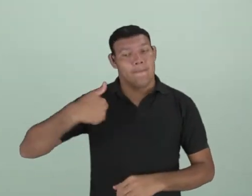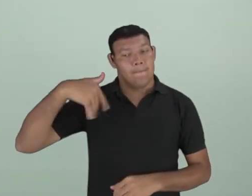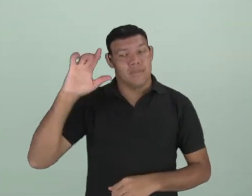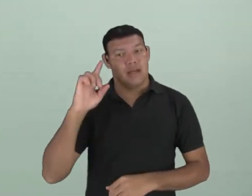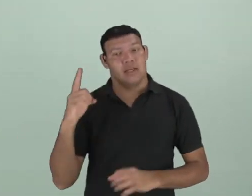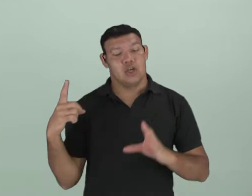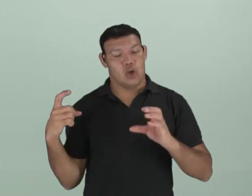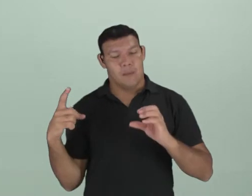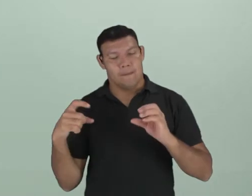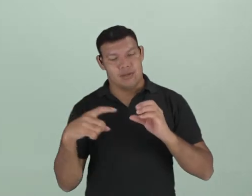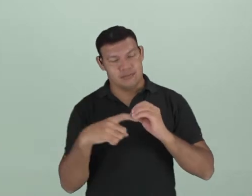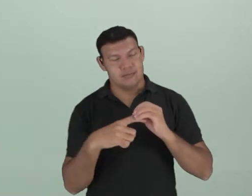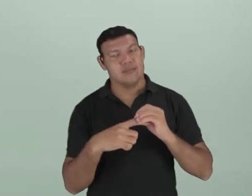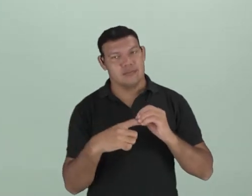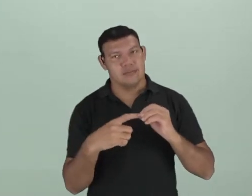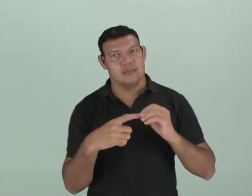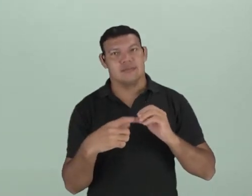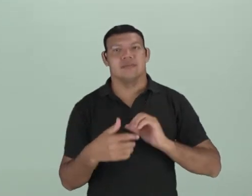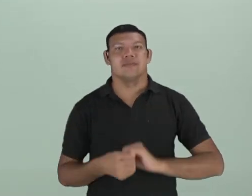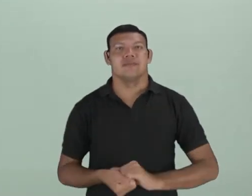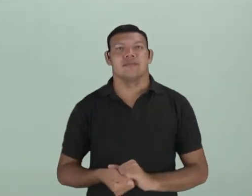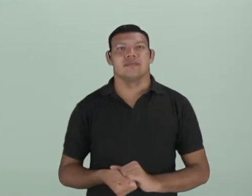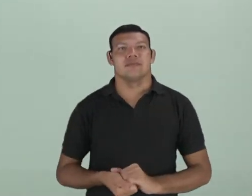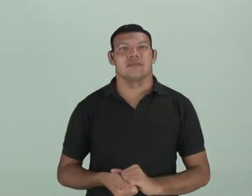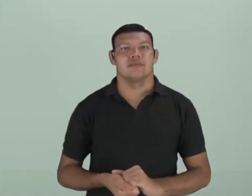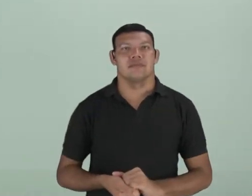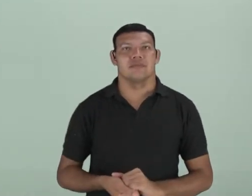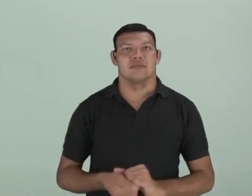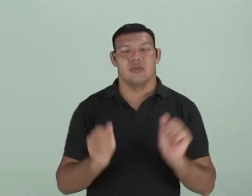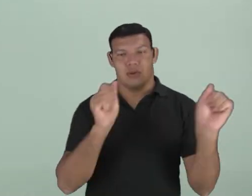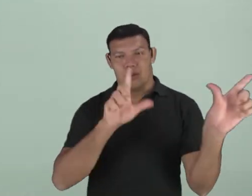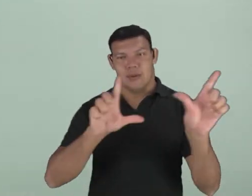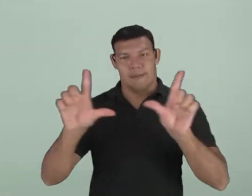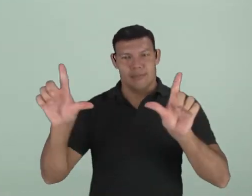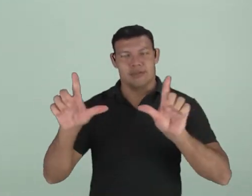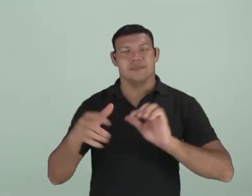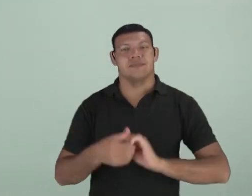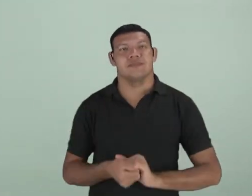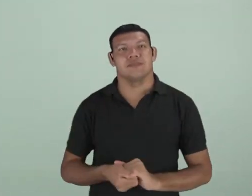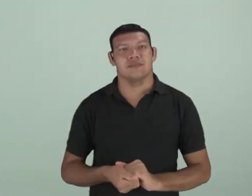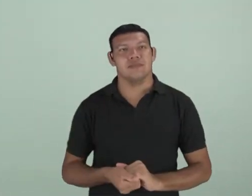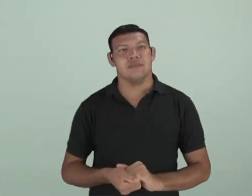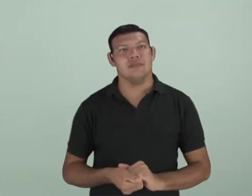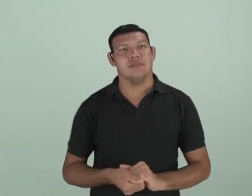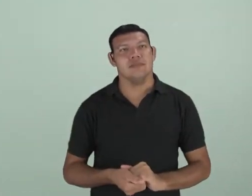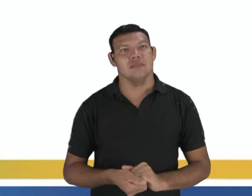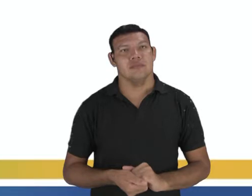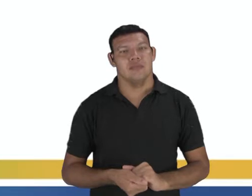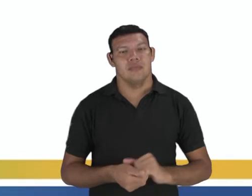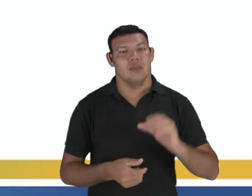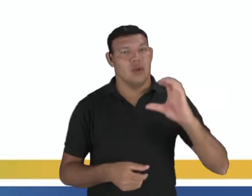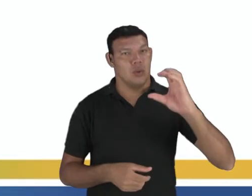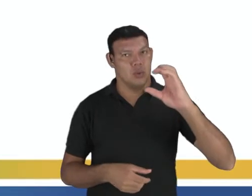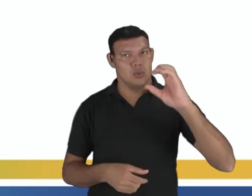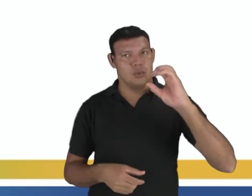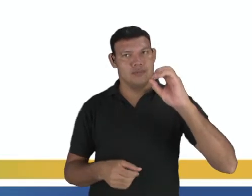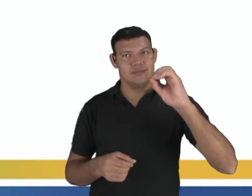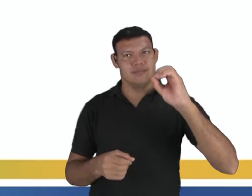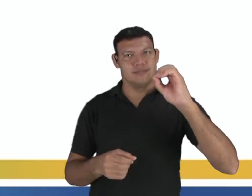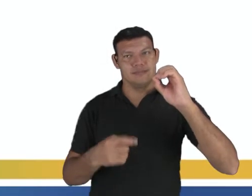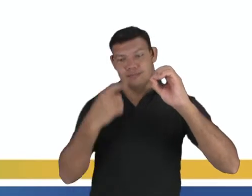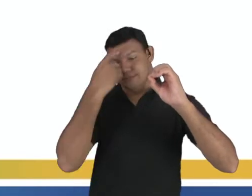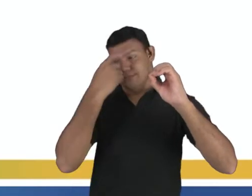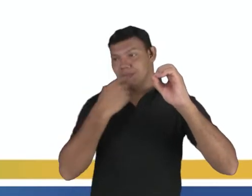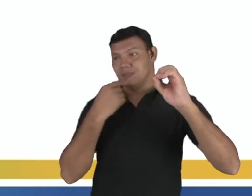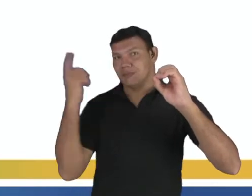fecunda e um gameta feminino tá bom ali na telinha mostra para vocês aí ó um gâmeta consegue entrar no